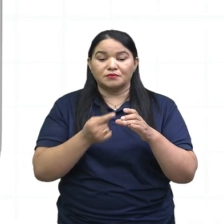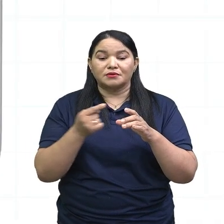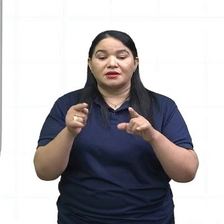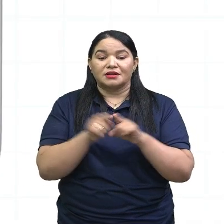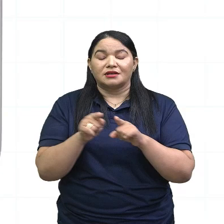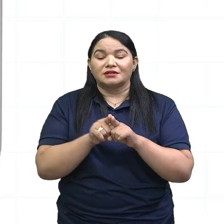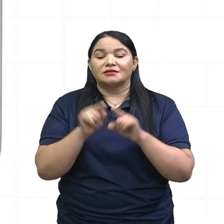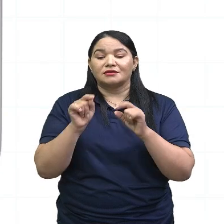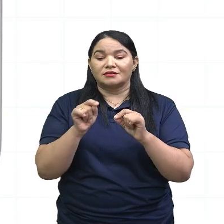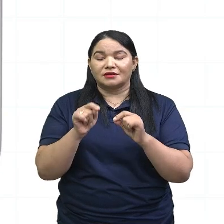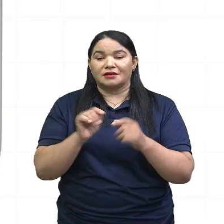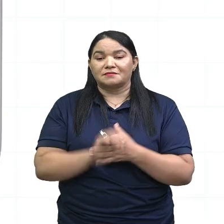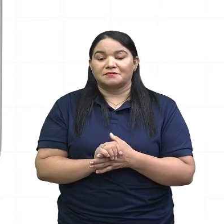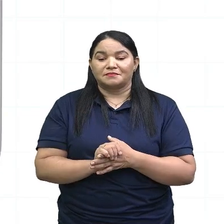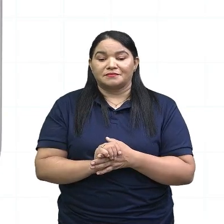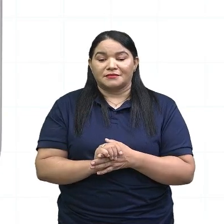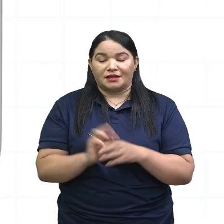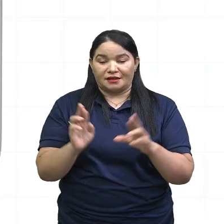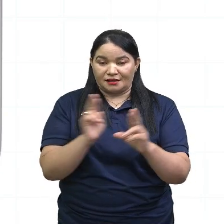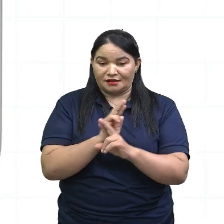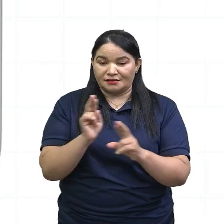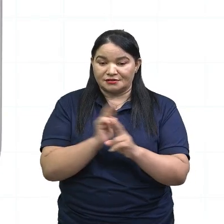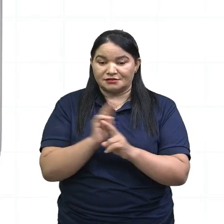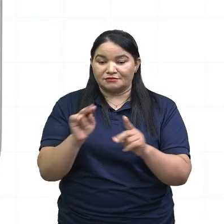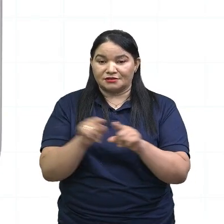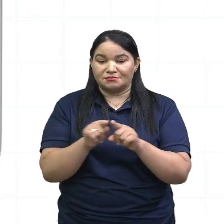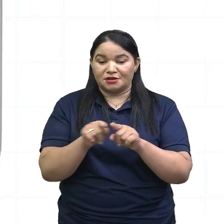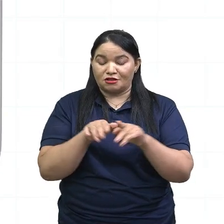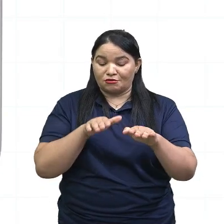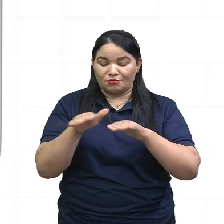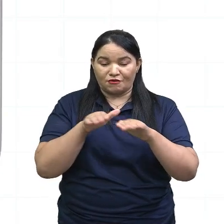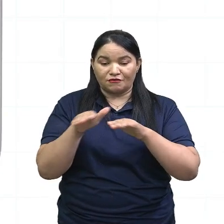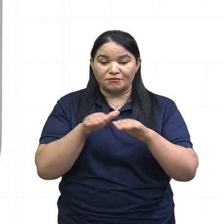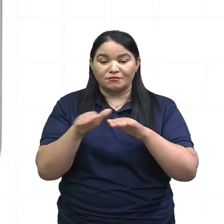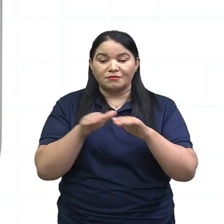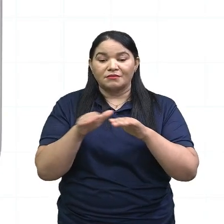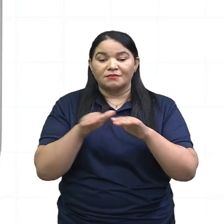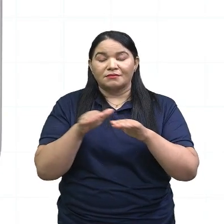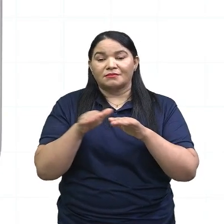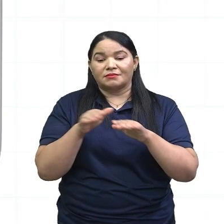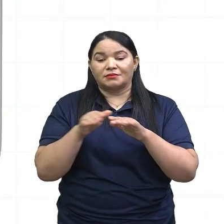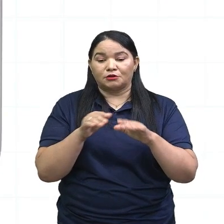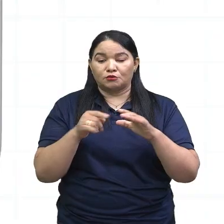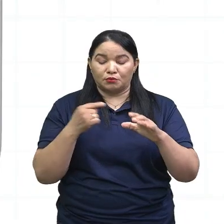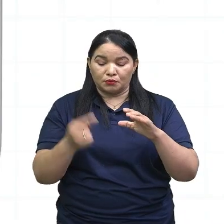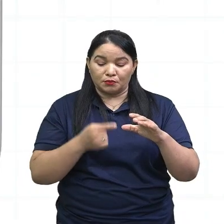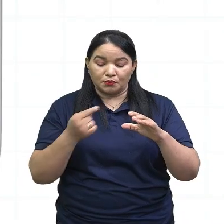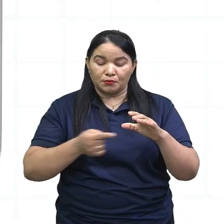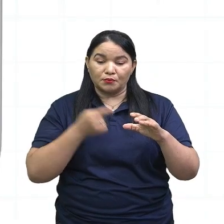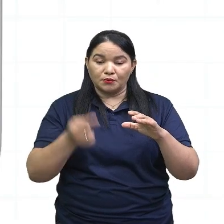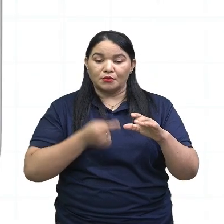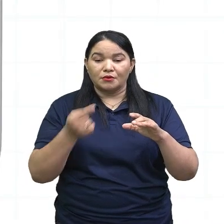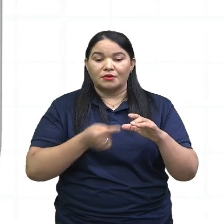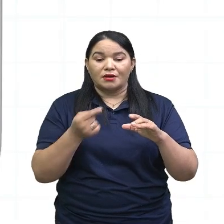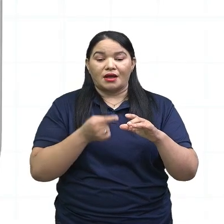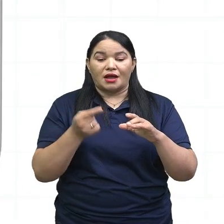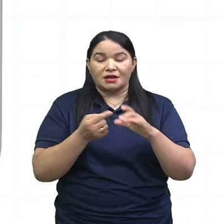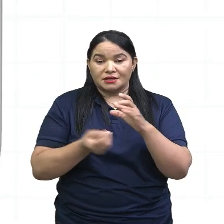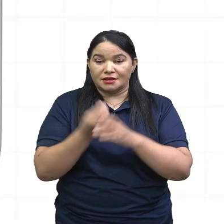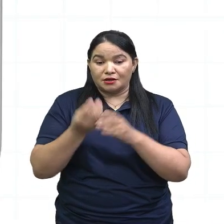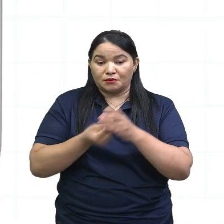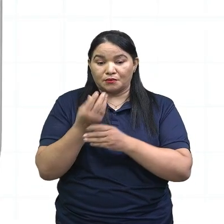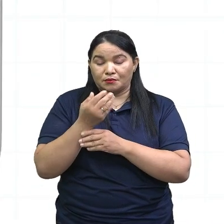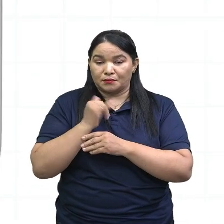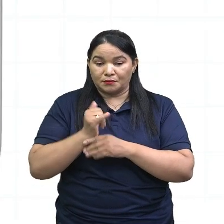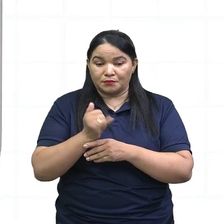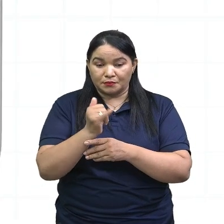imagem, e a gente observa a relação do movimento dessa turbina com a geração da eletricidade, né? Então, aqui a gente tem a